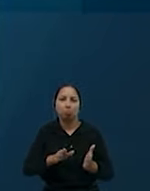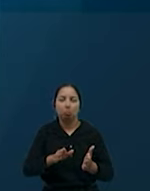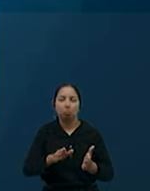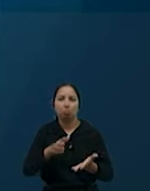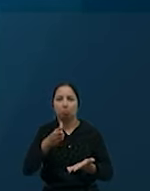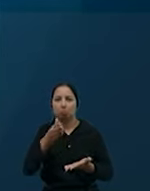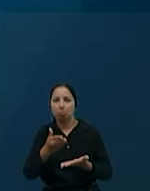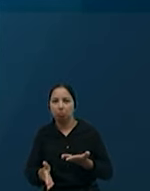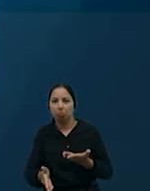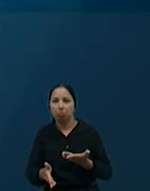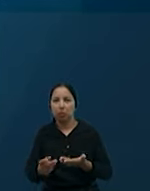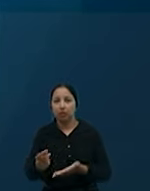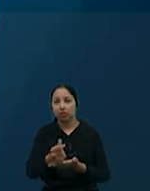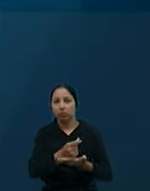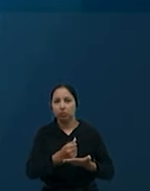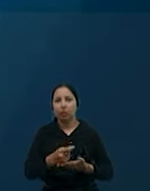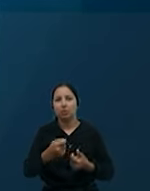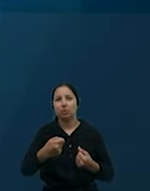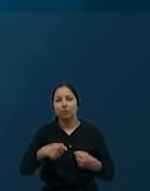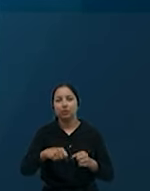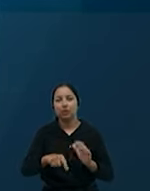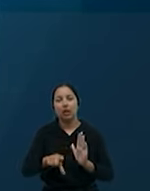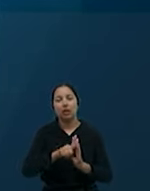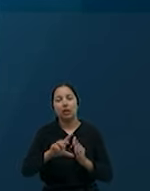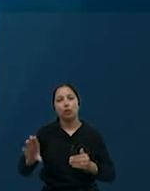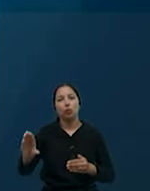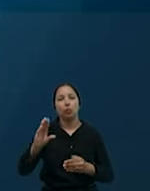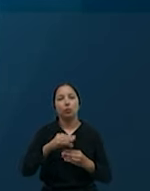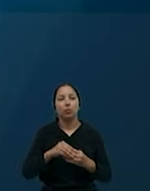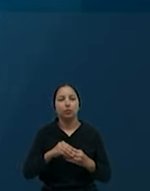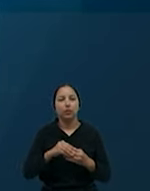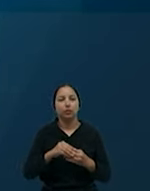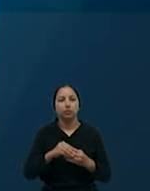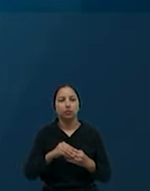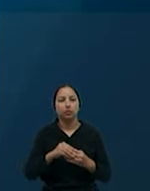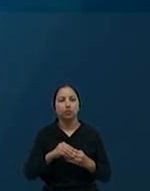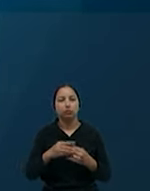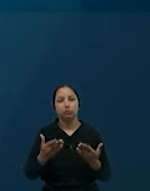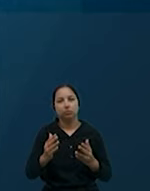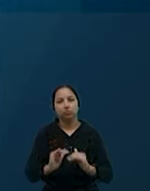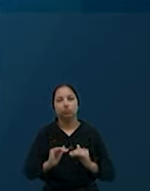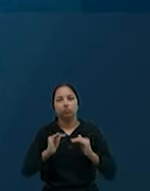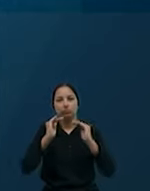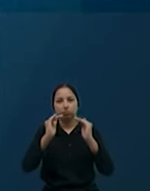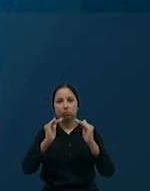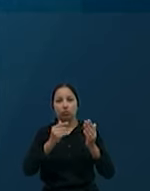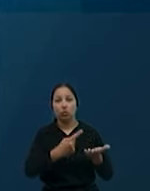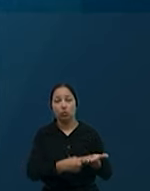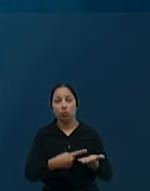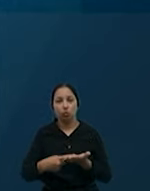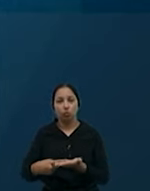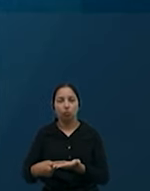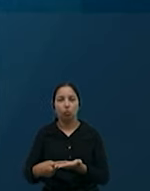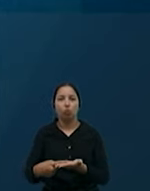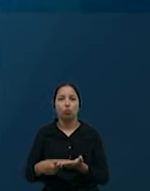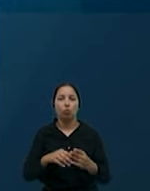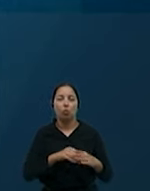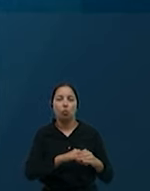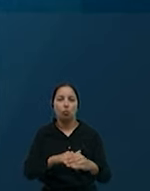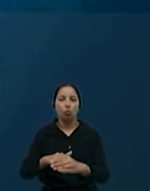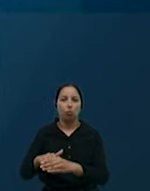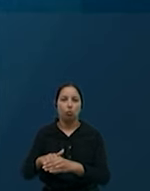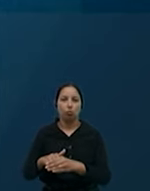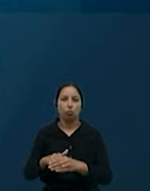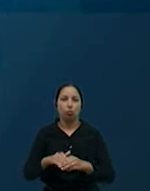ser no âmbito de uma lei complementar. E o Supremo, no acordo da relatoria do ministro Barroso, solucionou de uma maneira muito tranquila. Só esse primeiro ano,